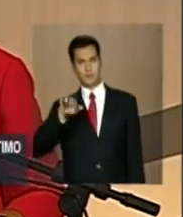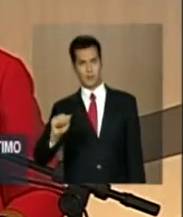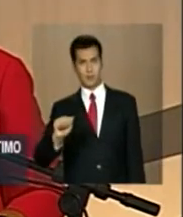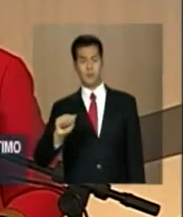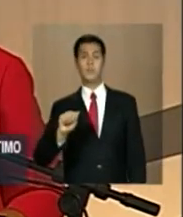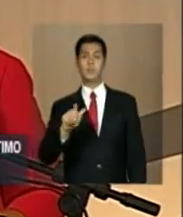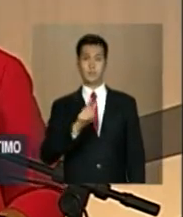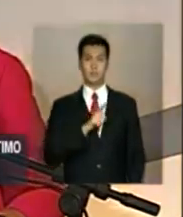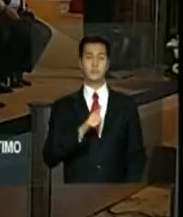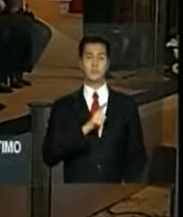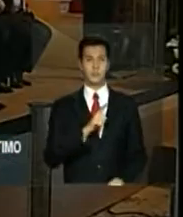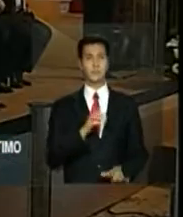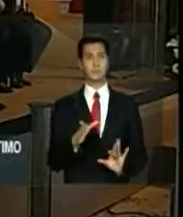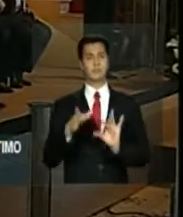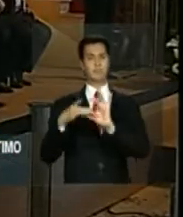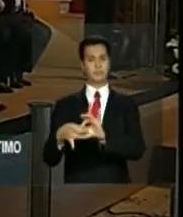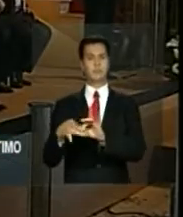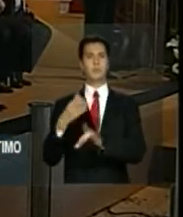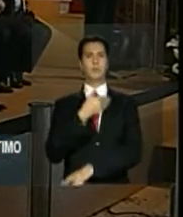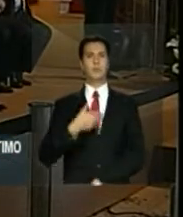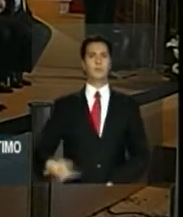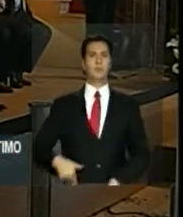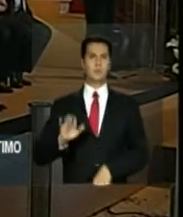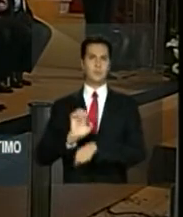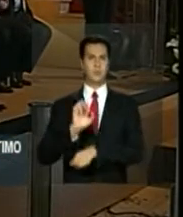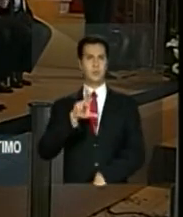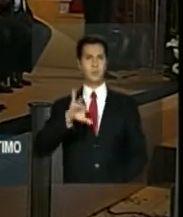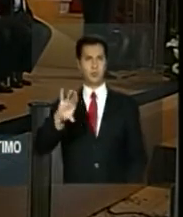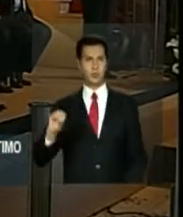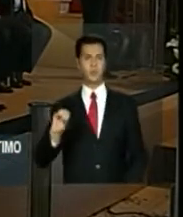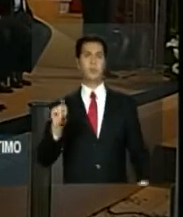governo do Estado do Rio de Janeiro, com o governo